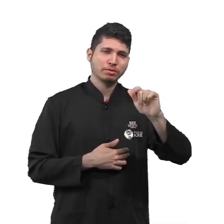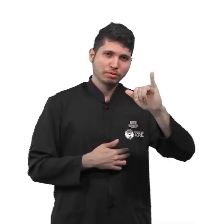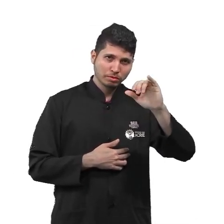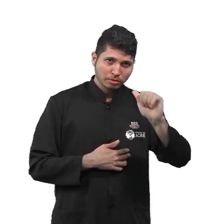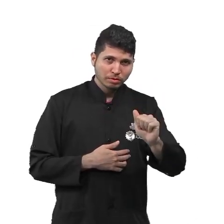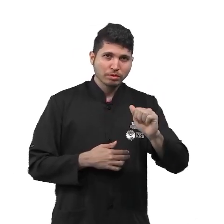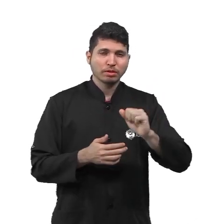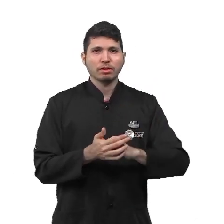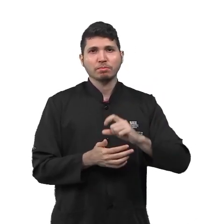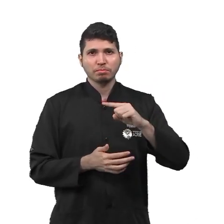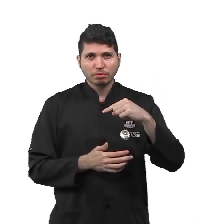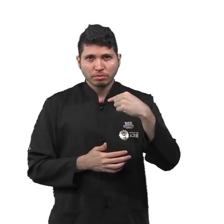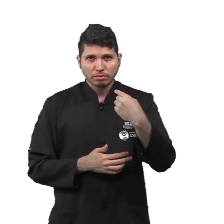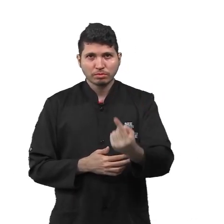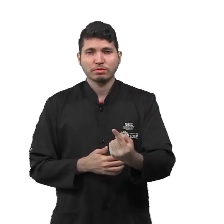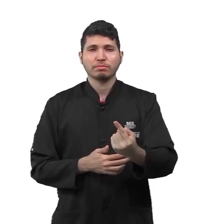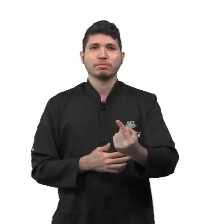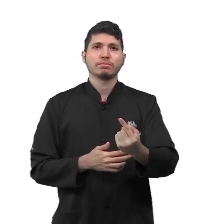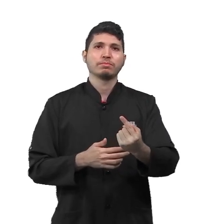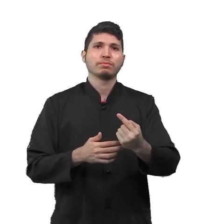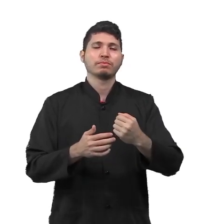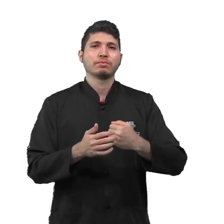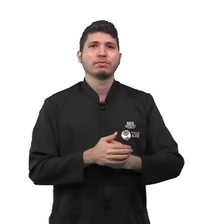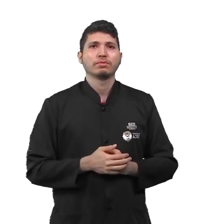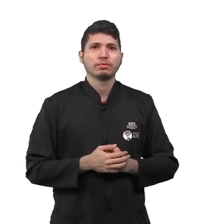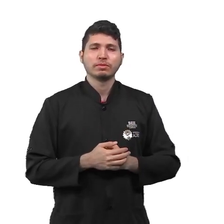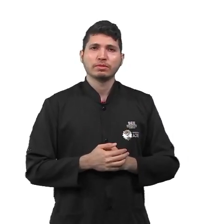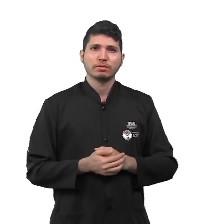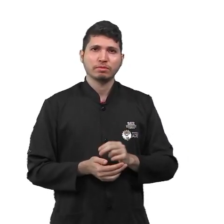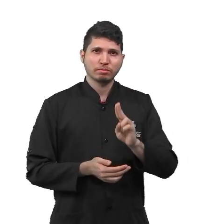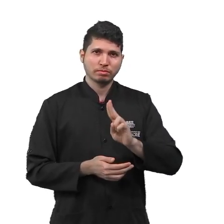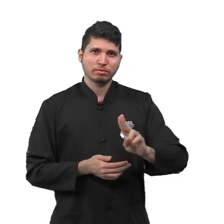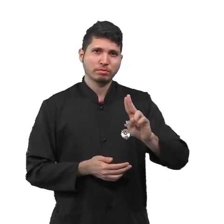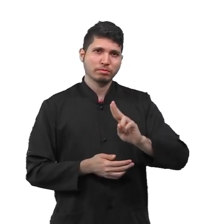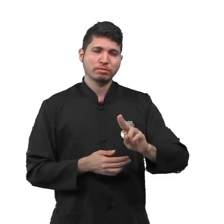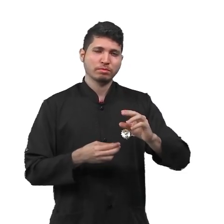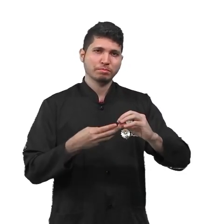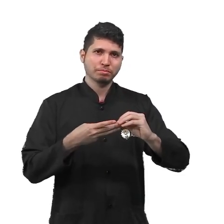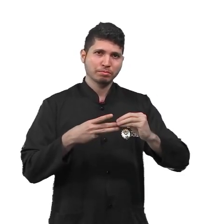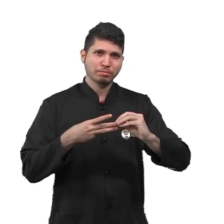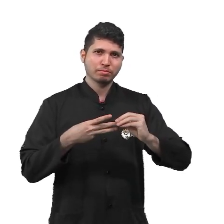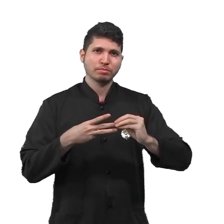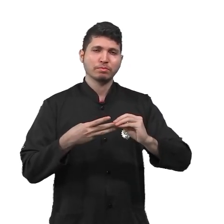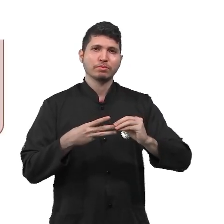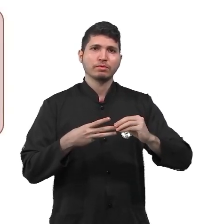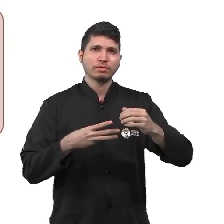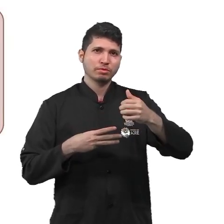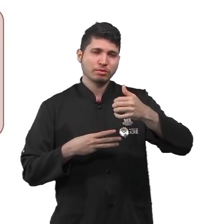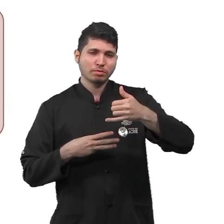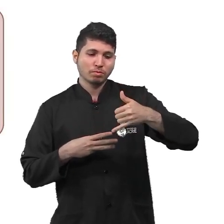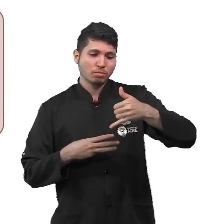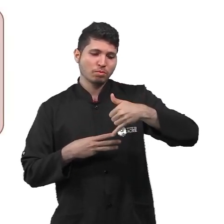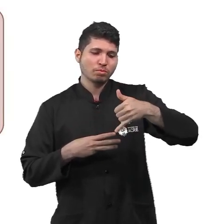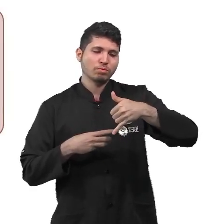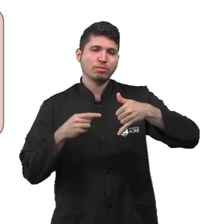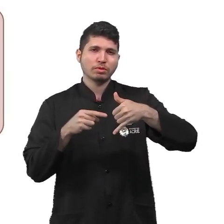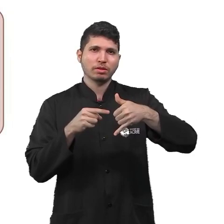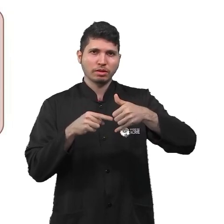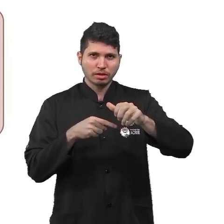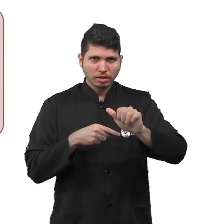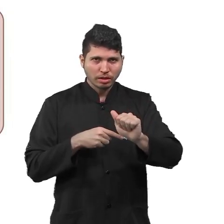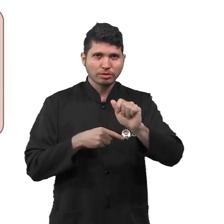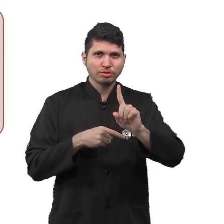ser utilizada é as células adiposas, né, as células de gordura. Elas também